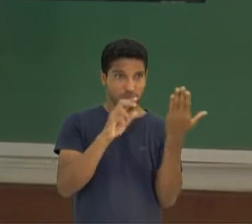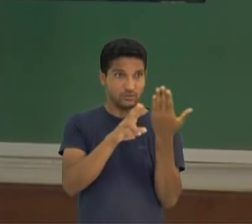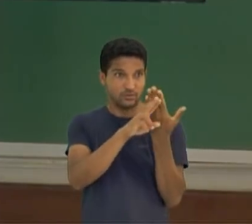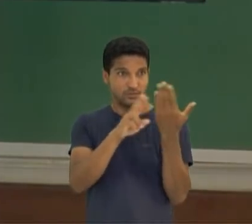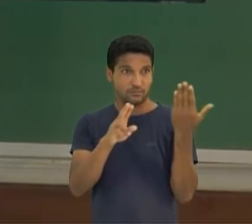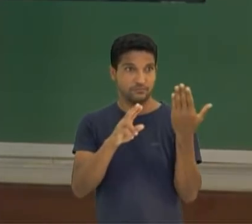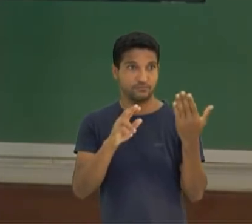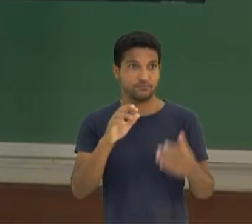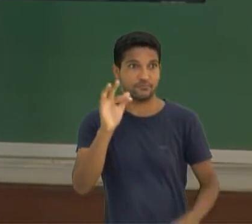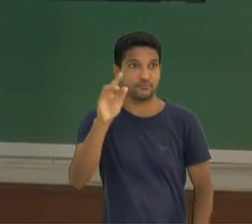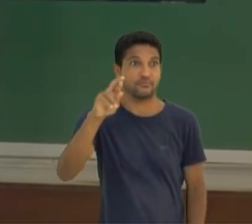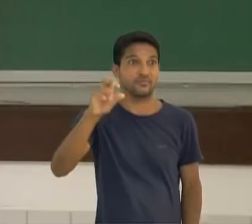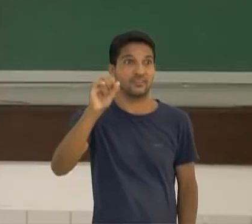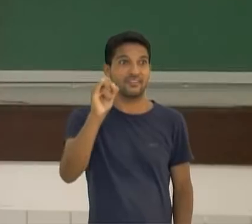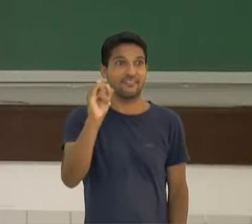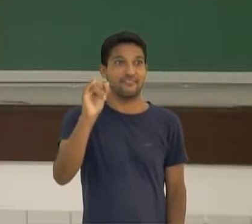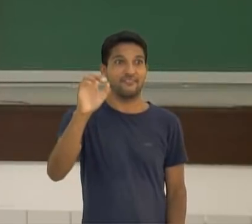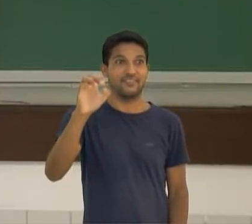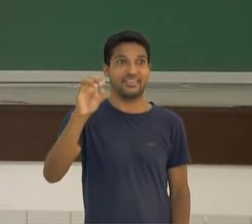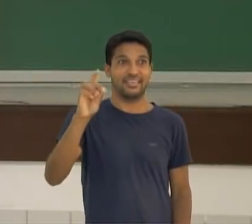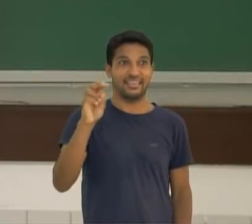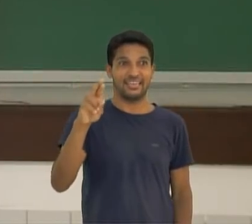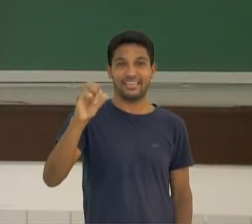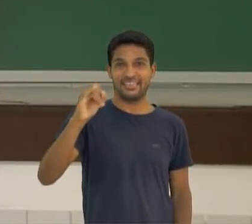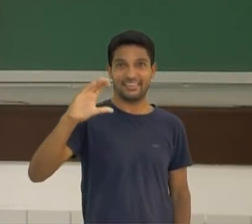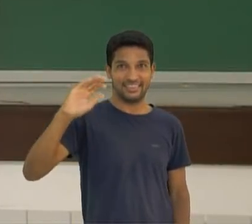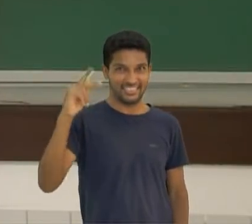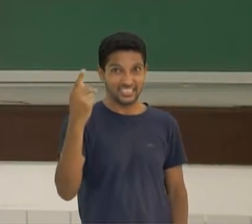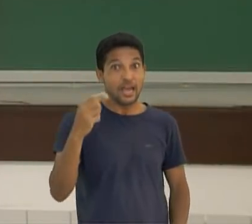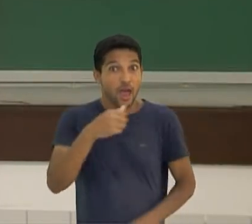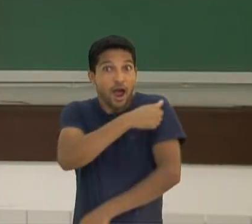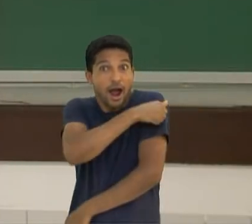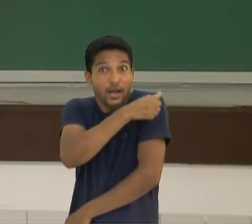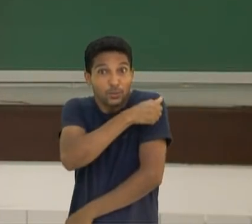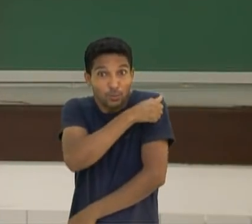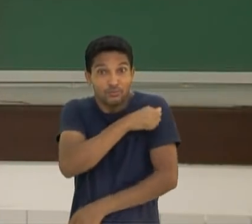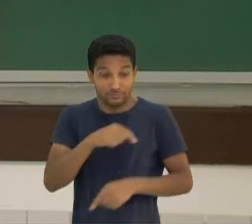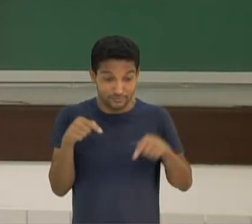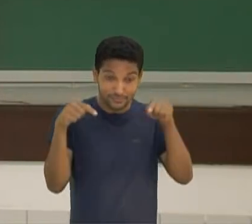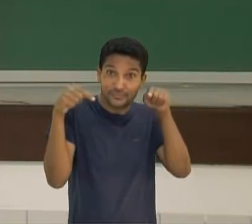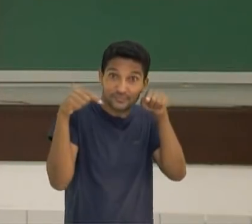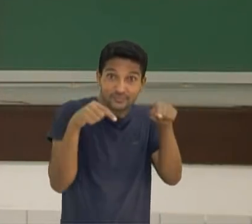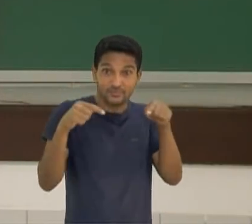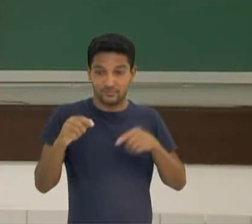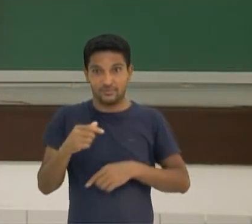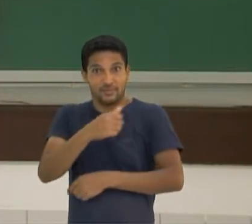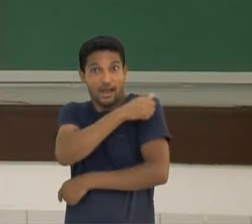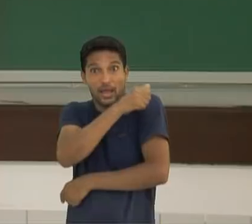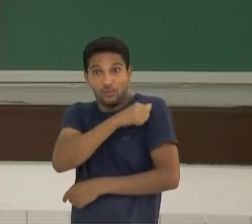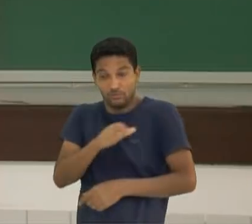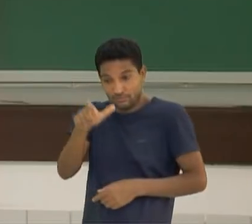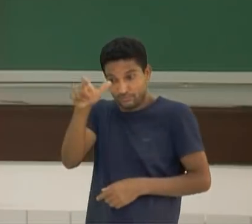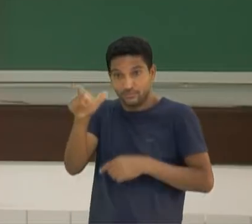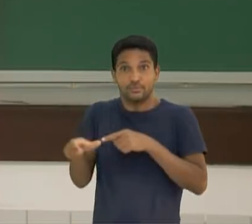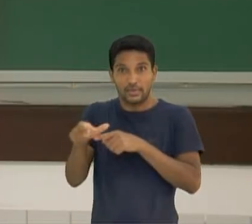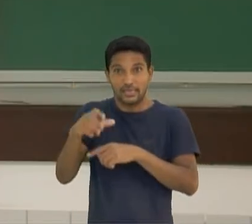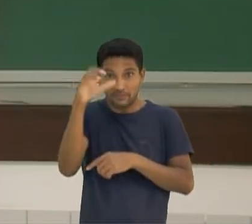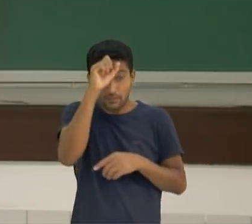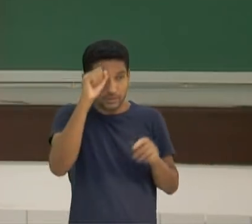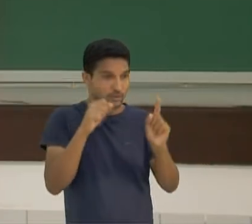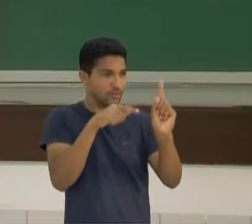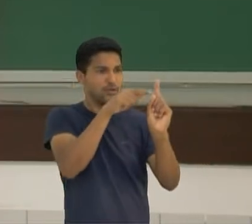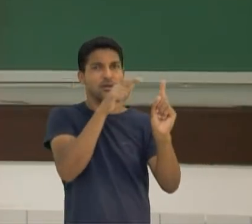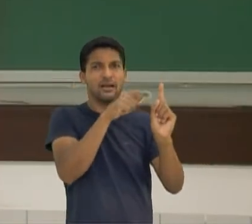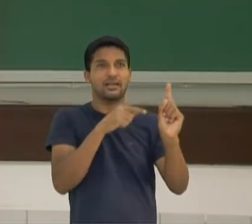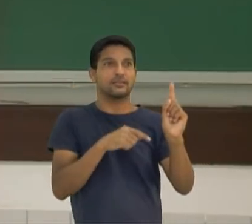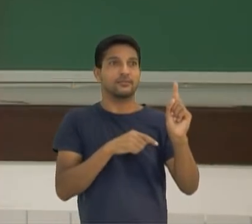isso. E esse cara era um aluno, velho, era um discípulo do Berzelius. Era um cara que estava aprendendo com o Berzelius, como